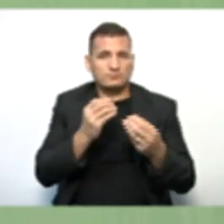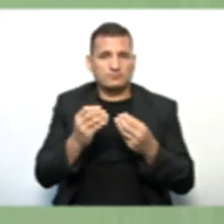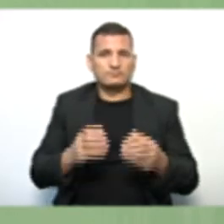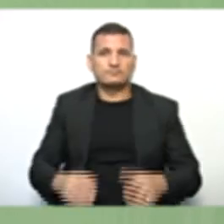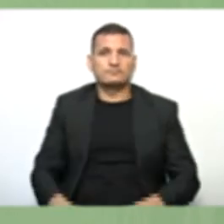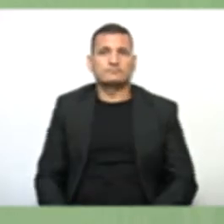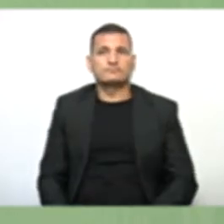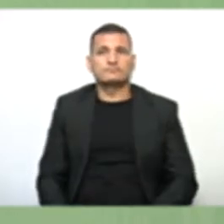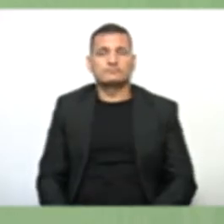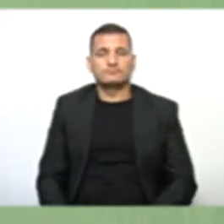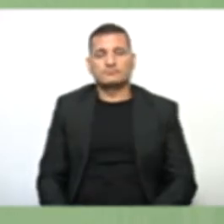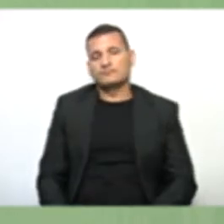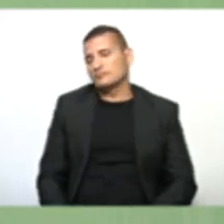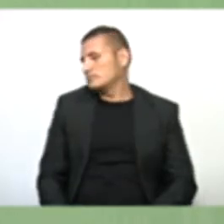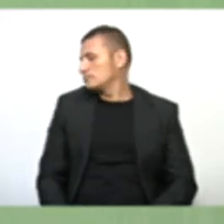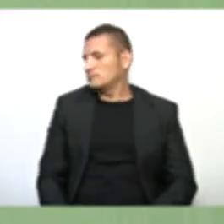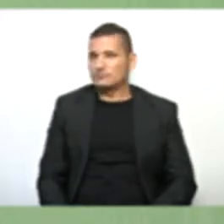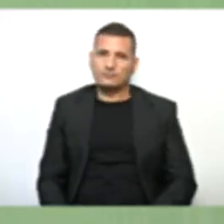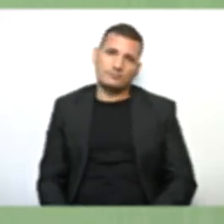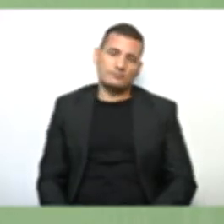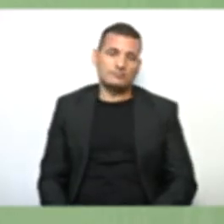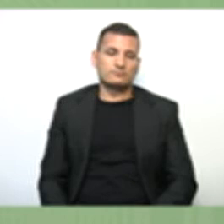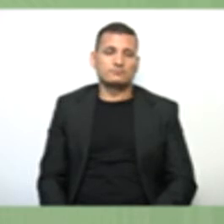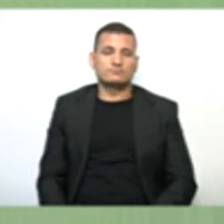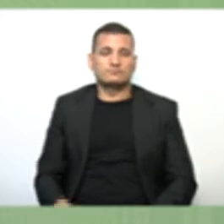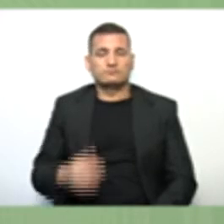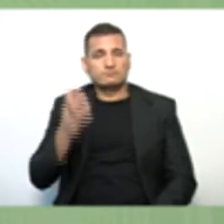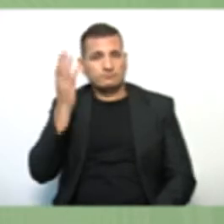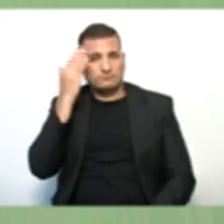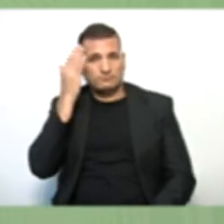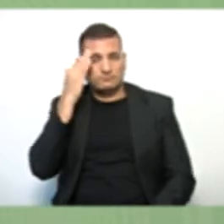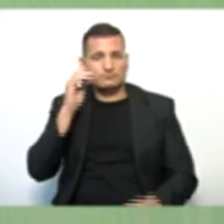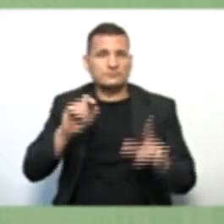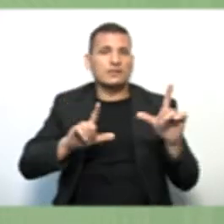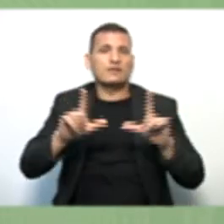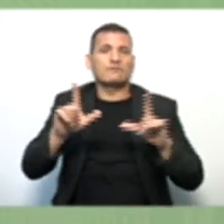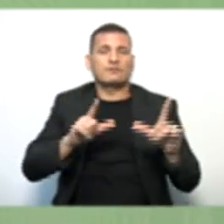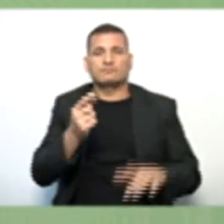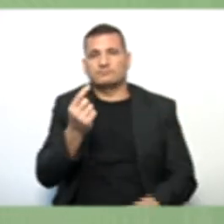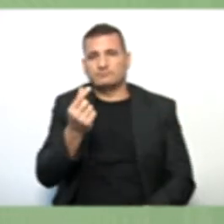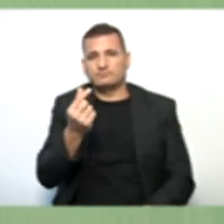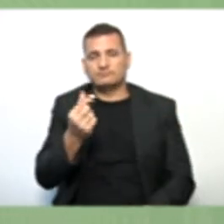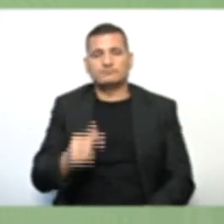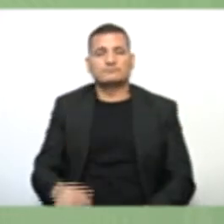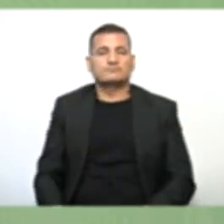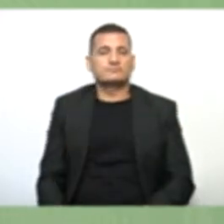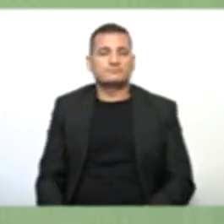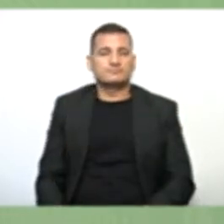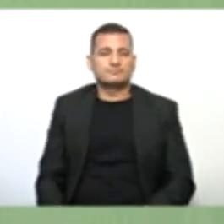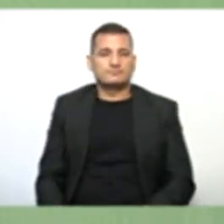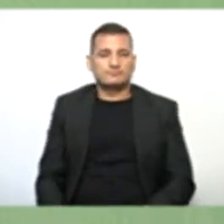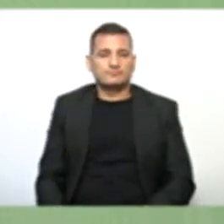pseudocódigo. Eu sei que o valor da minha TV é esse daqui, ó. Valor TV.